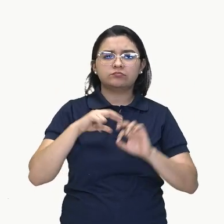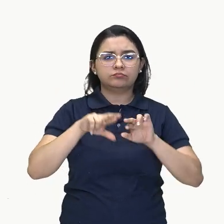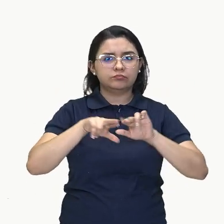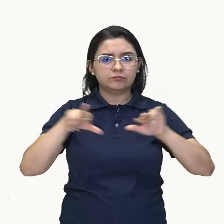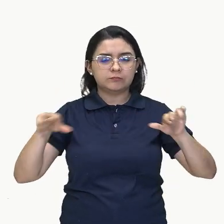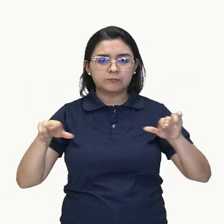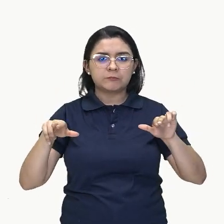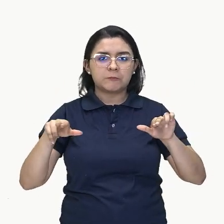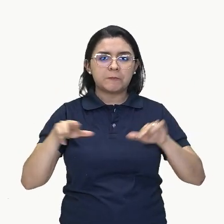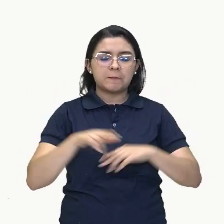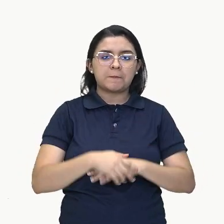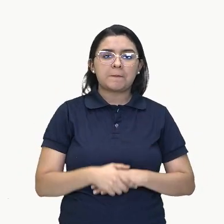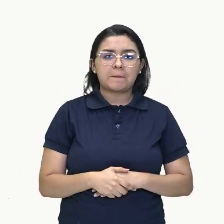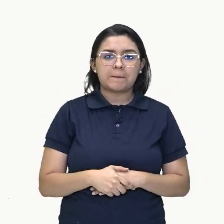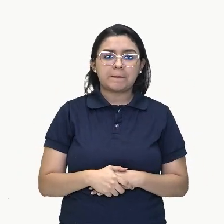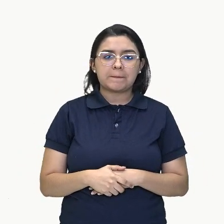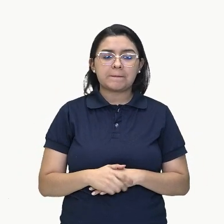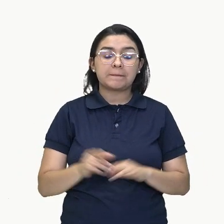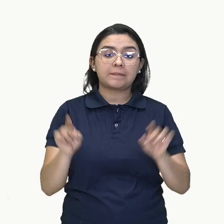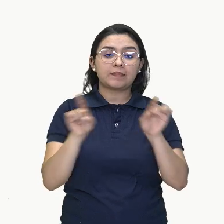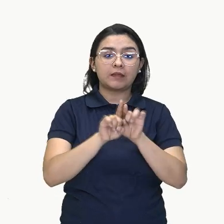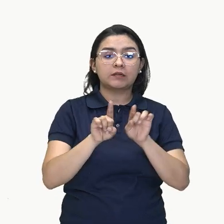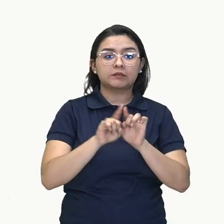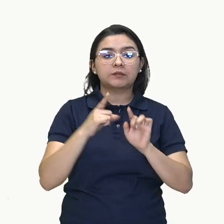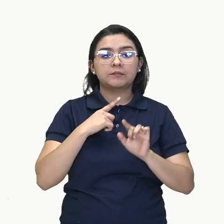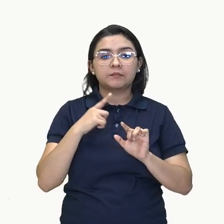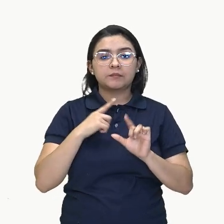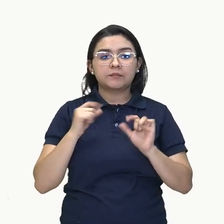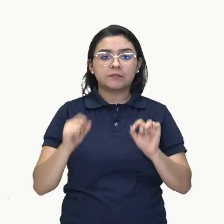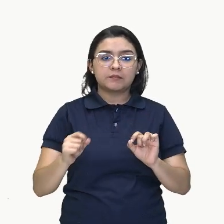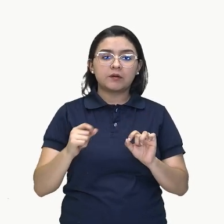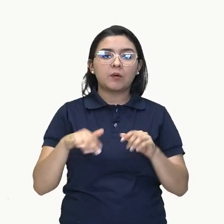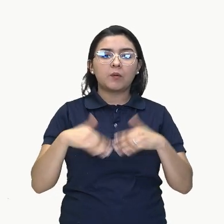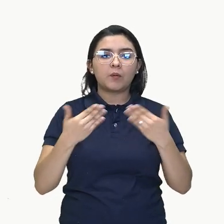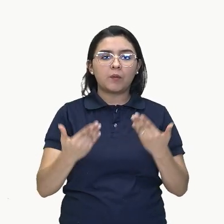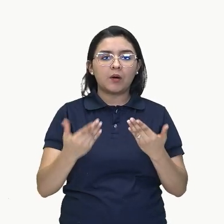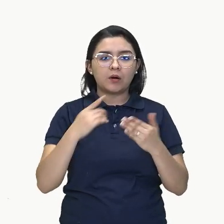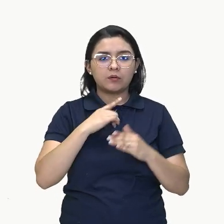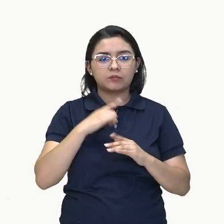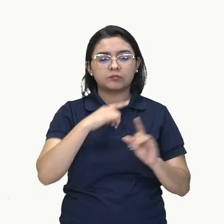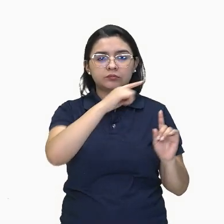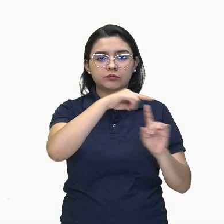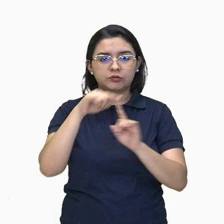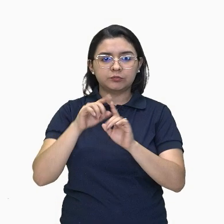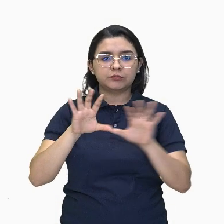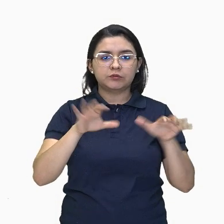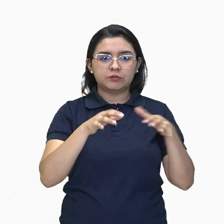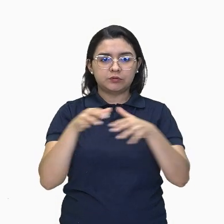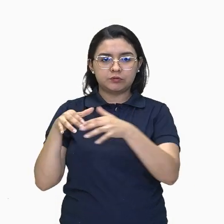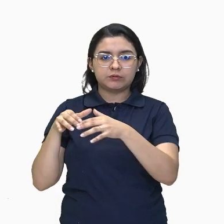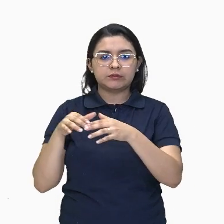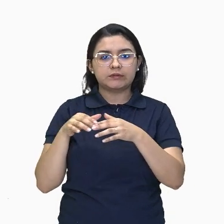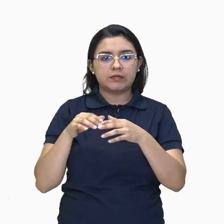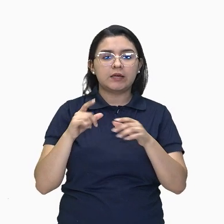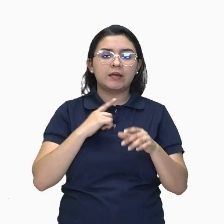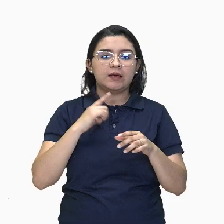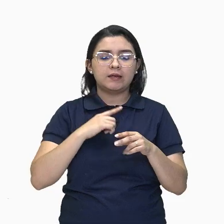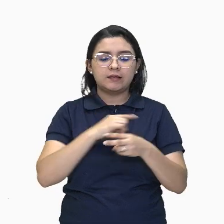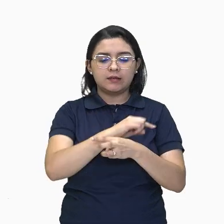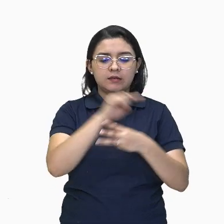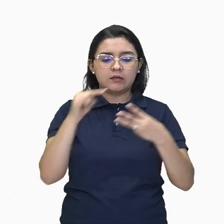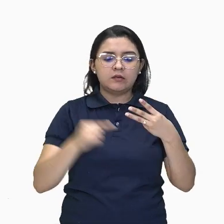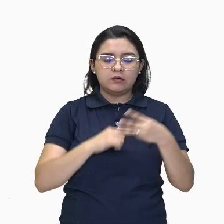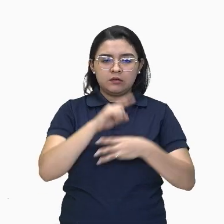vegetação latifoliada. E aí temos os níveis da floresta amazônica, né? A gente classifica em 3, tá bom?